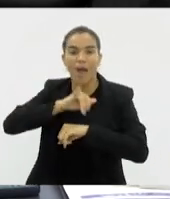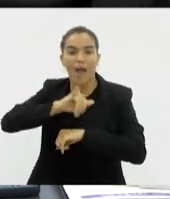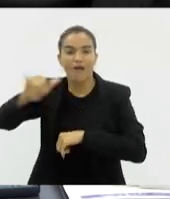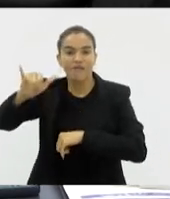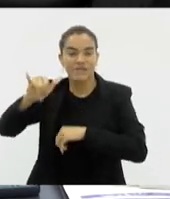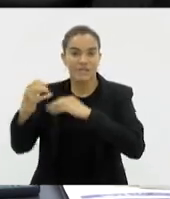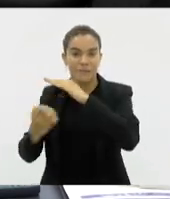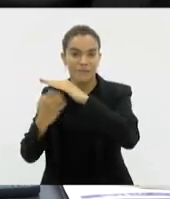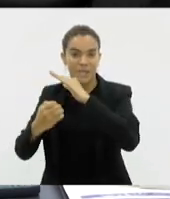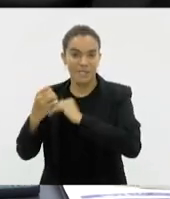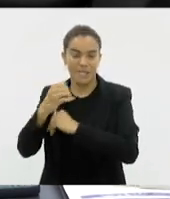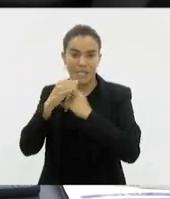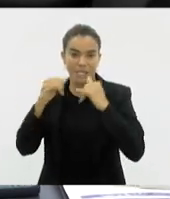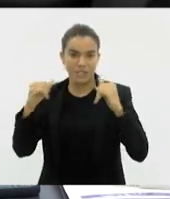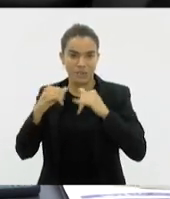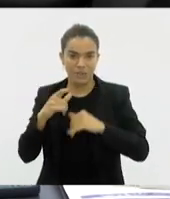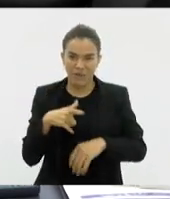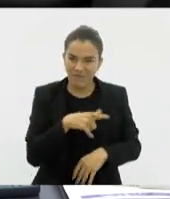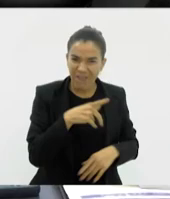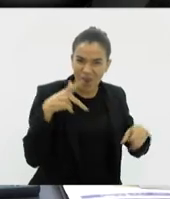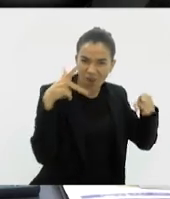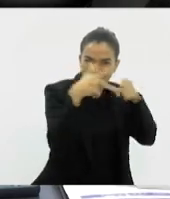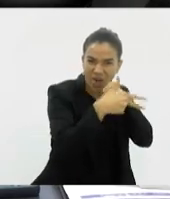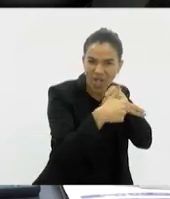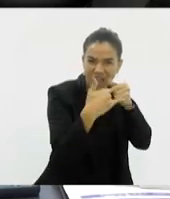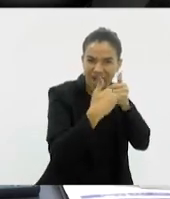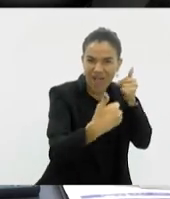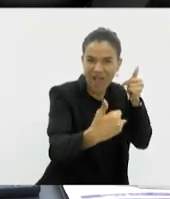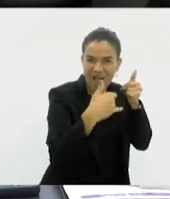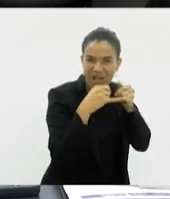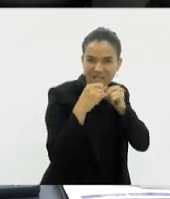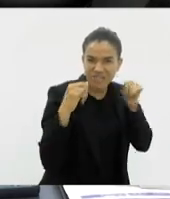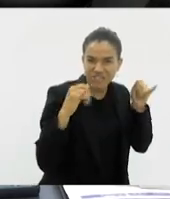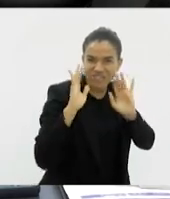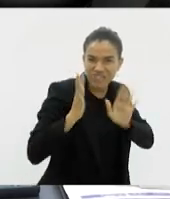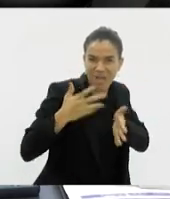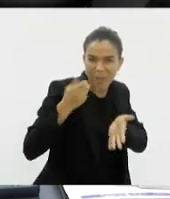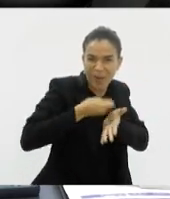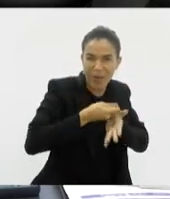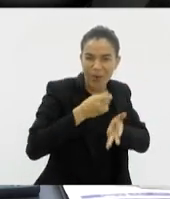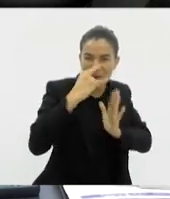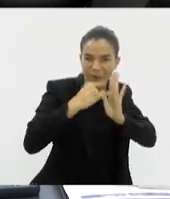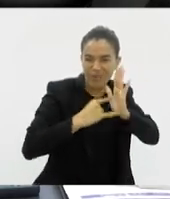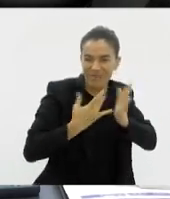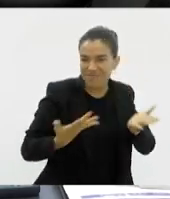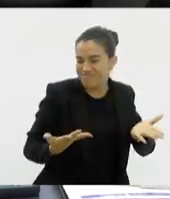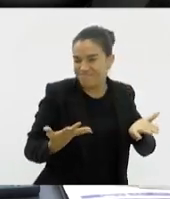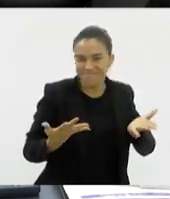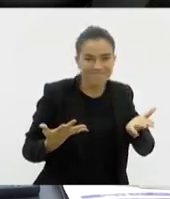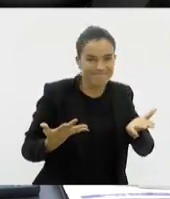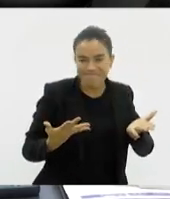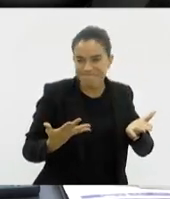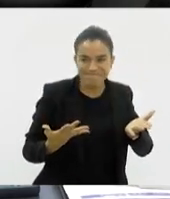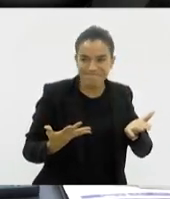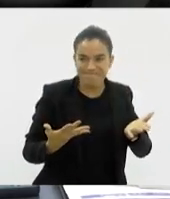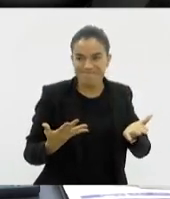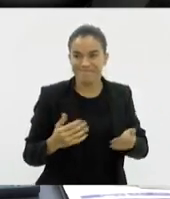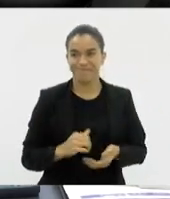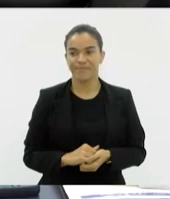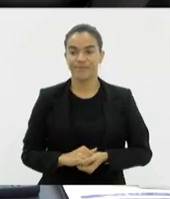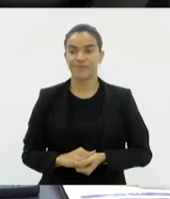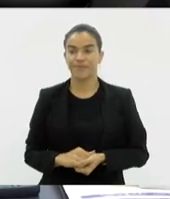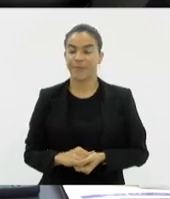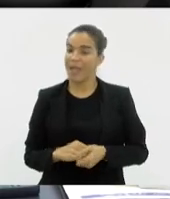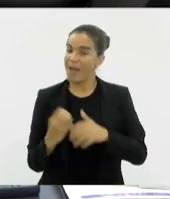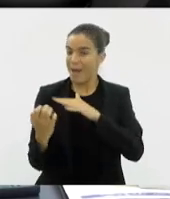cortar a tua luz, tu perde a tua luz já tendo pago a conta. Então é só essa pequena correção para fazendo que a